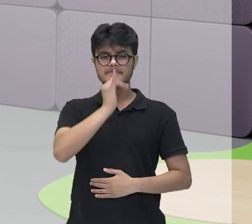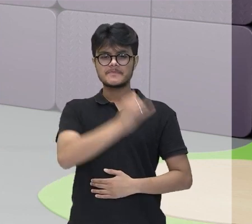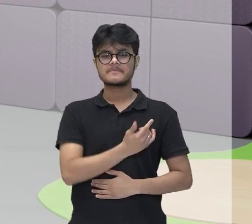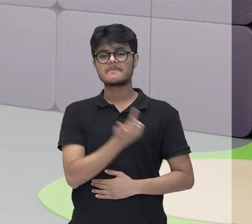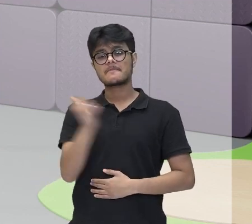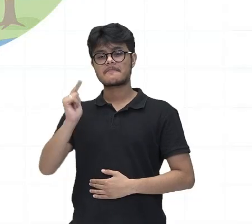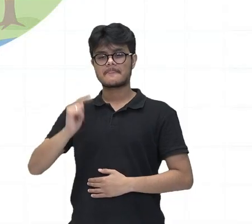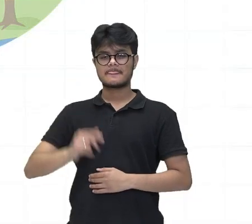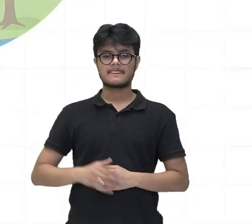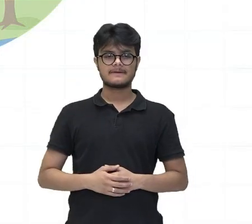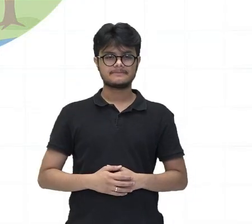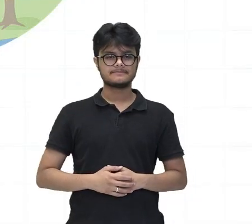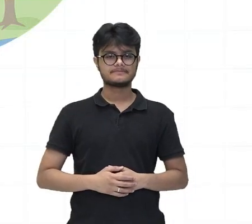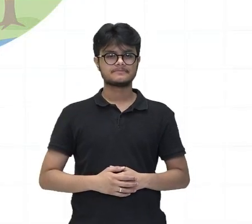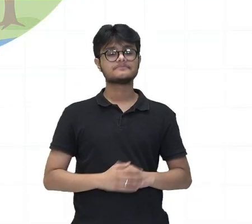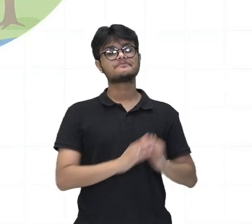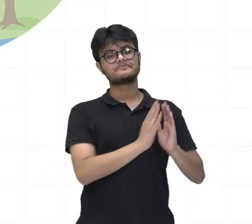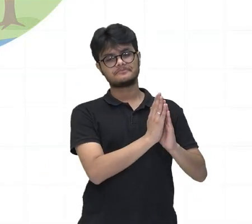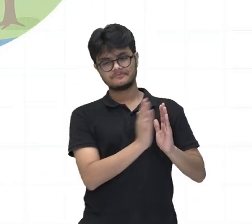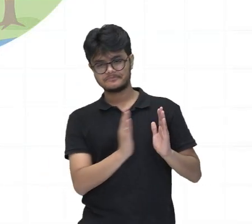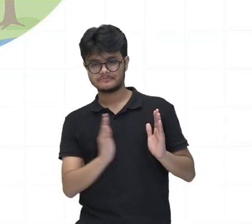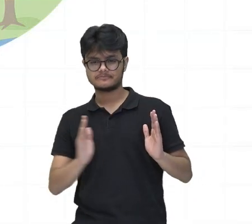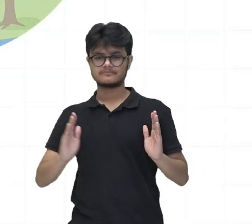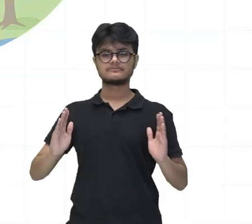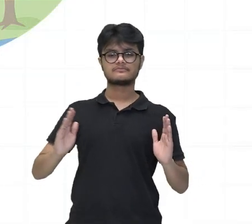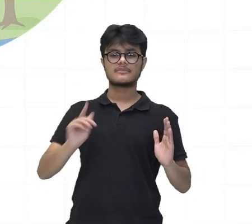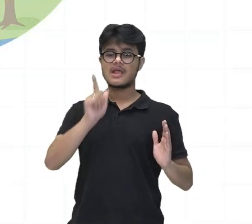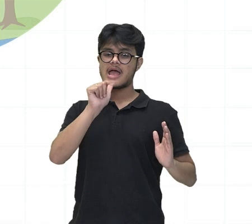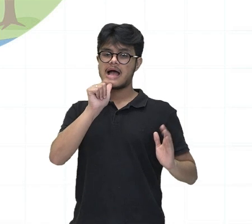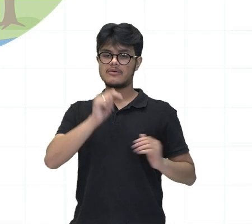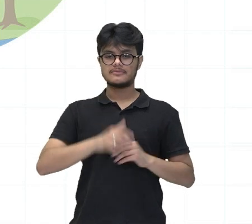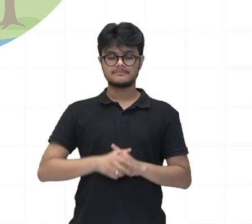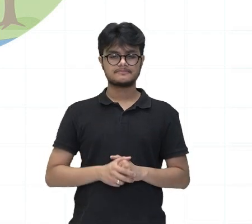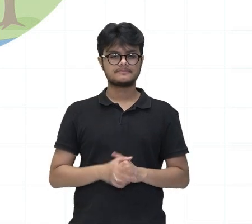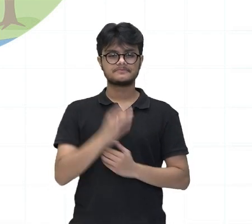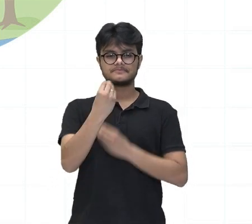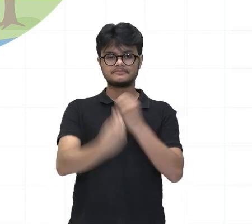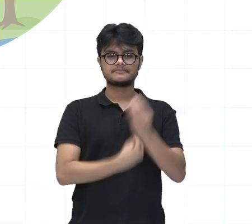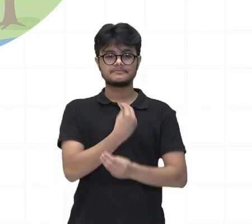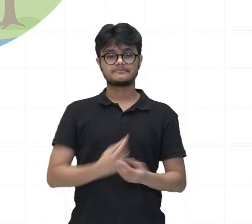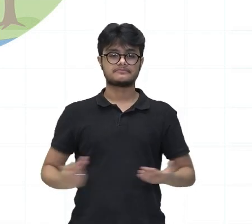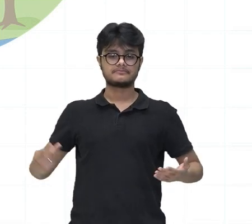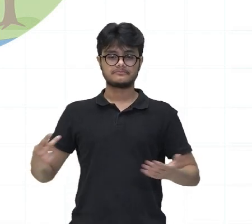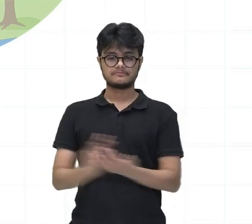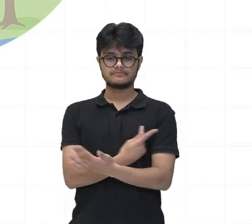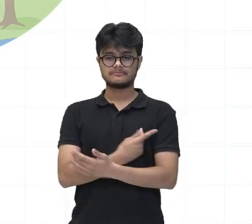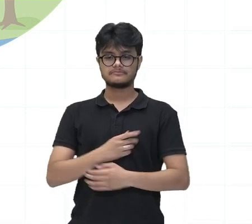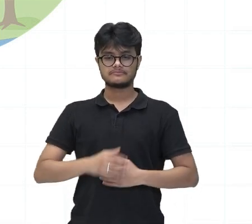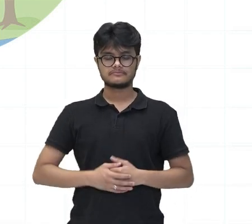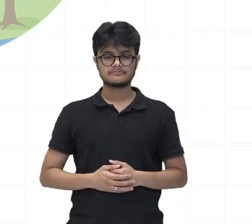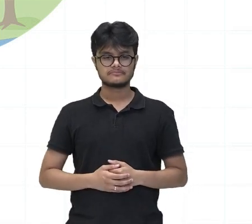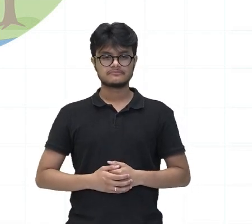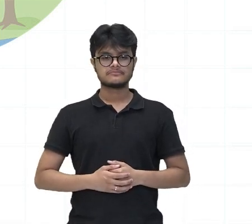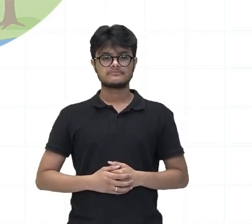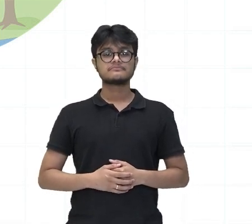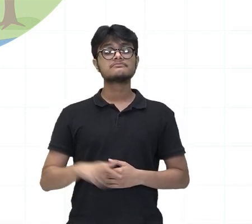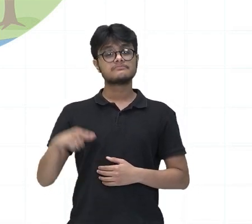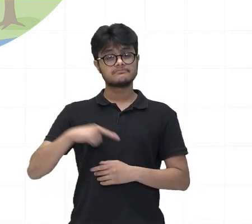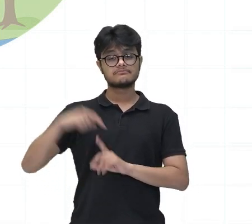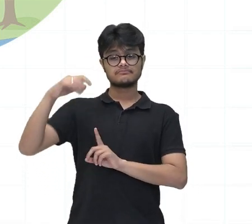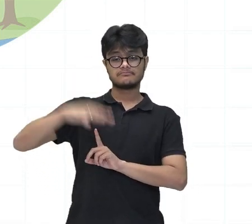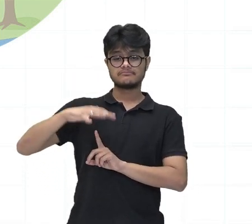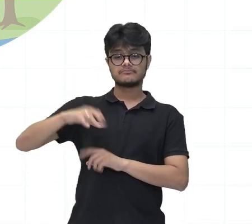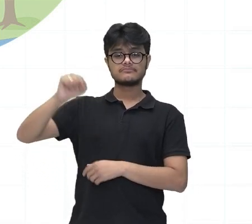que é sobre o ciclo da água e convecção oceânica. Eles influenciam